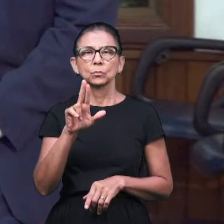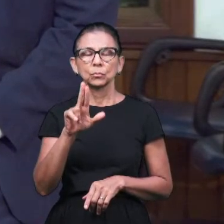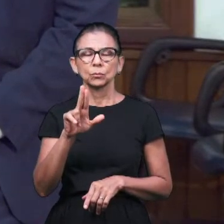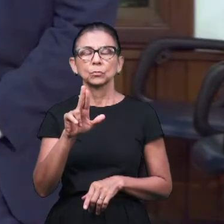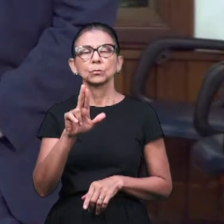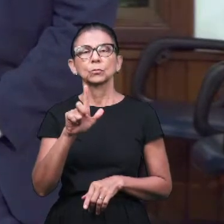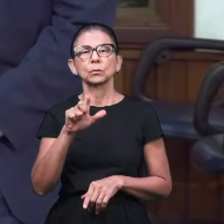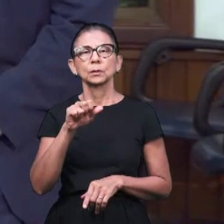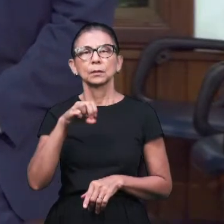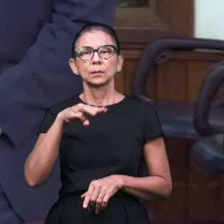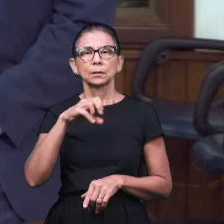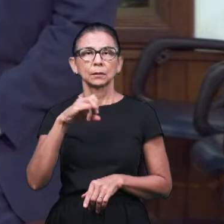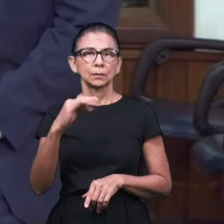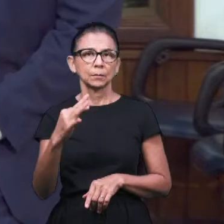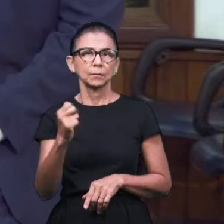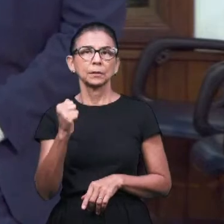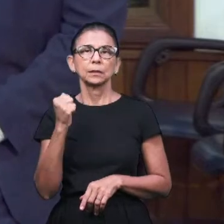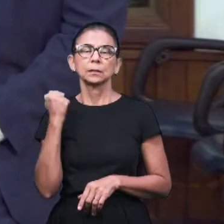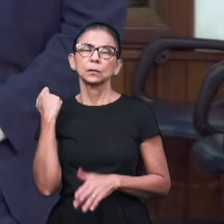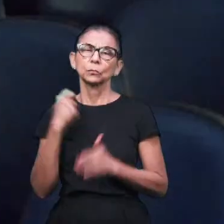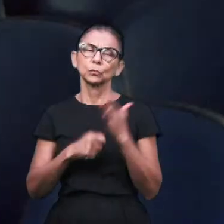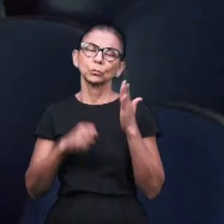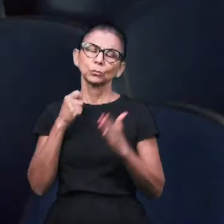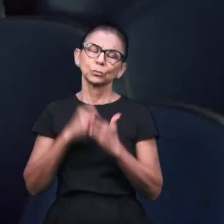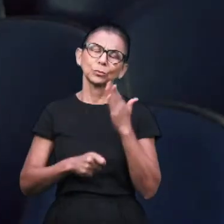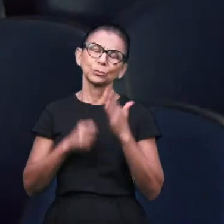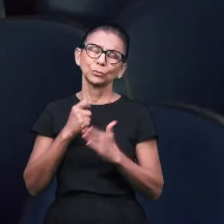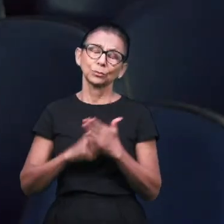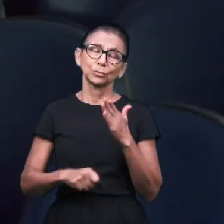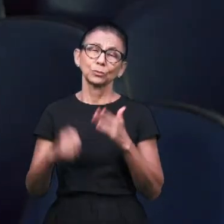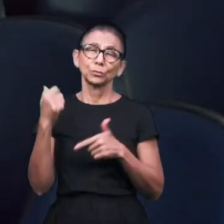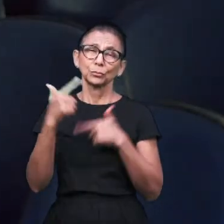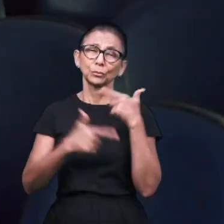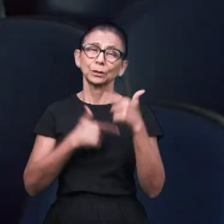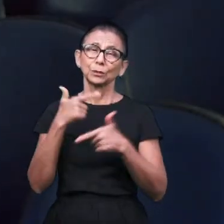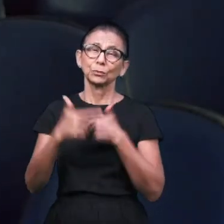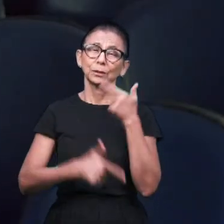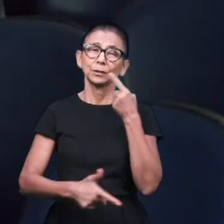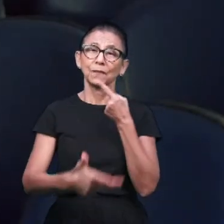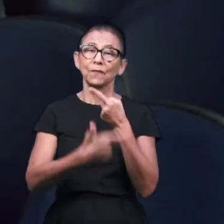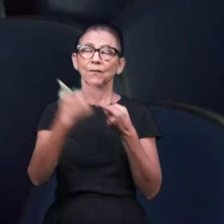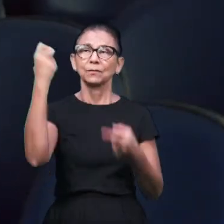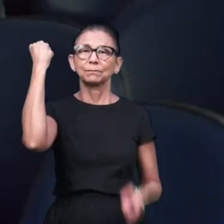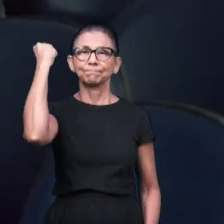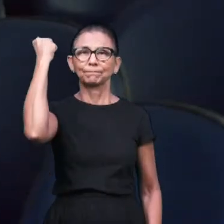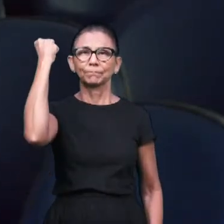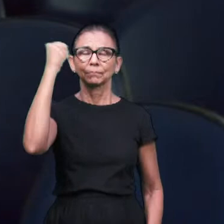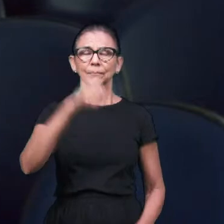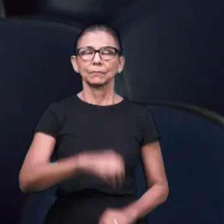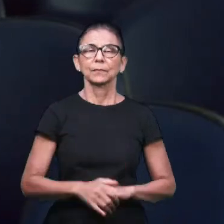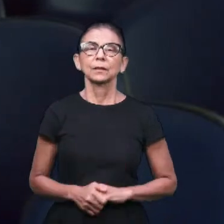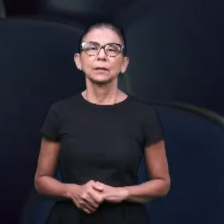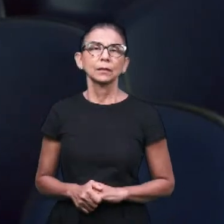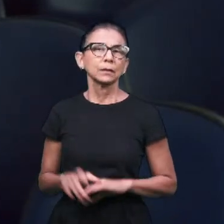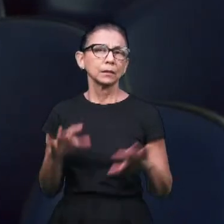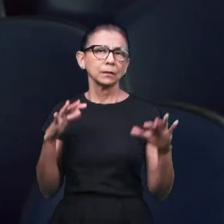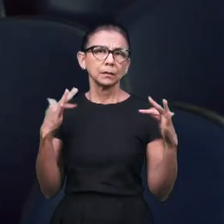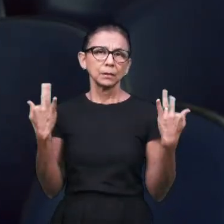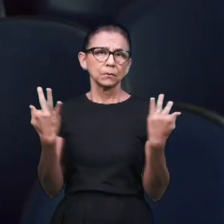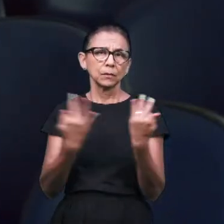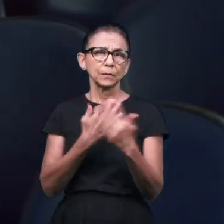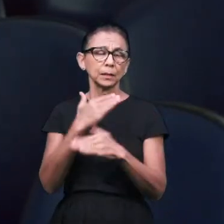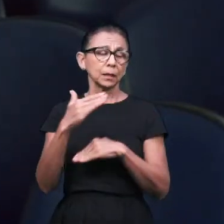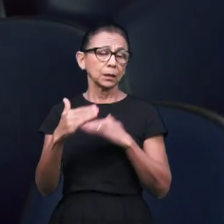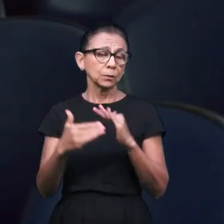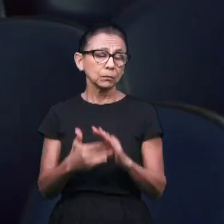né? Importante. Então, toda família enfrenta batalhas e tem necessidades. Essa mulher até uma mulher rica,